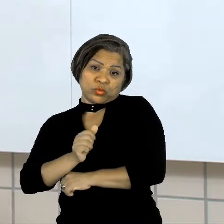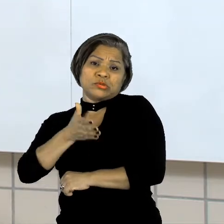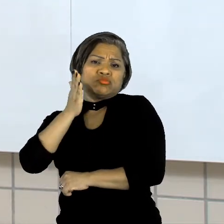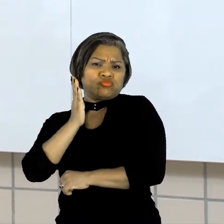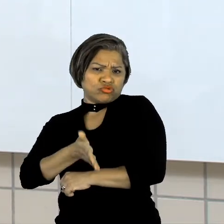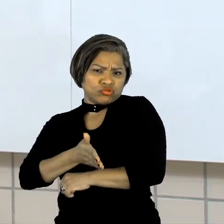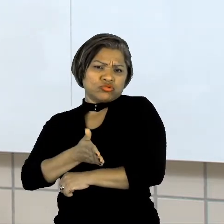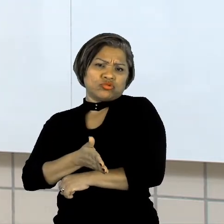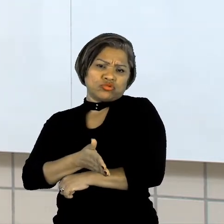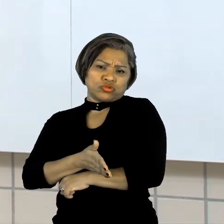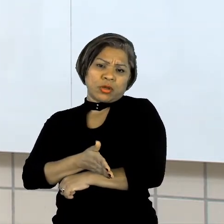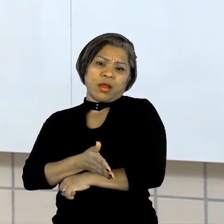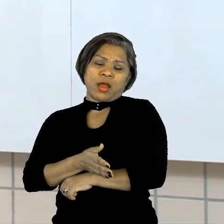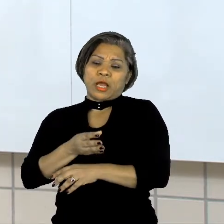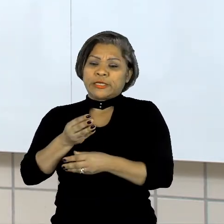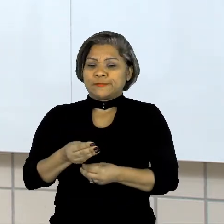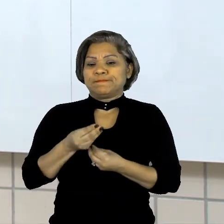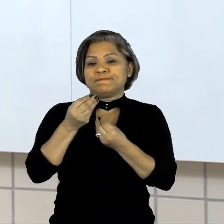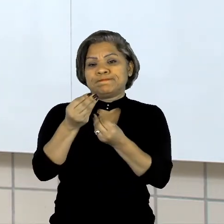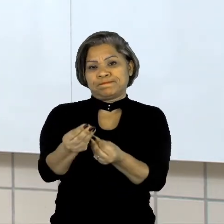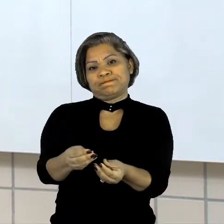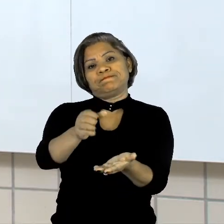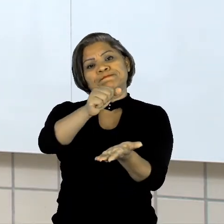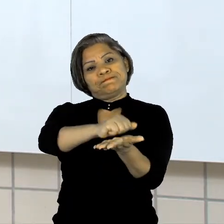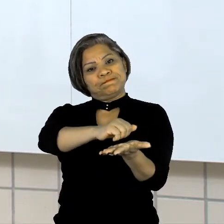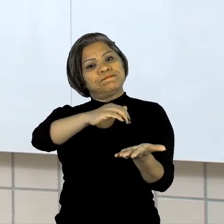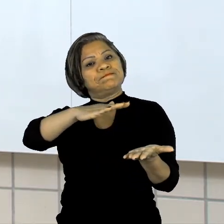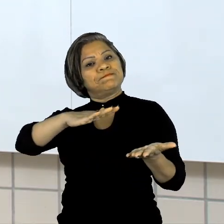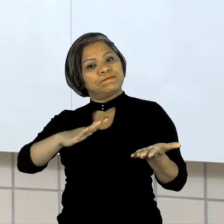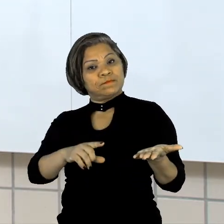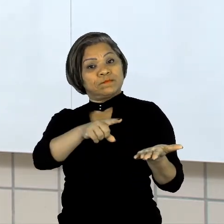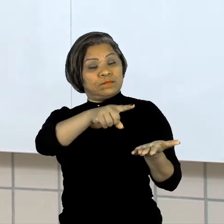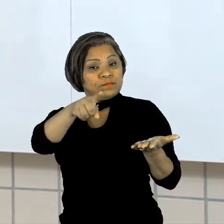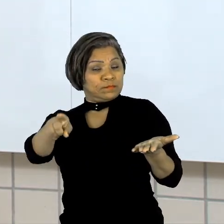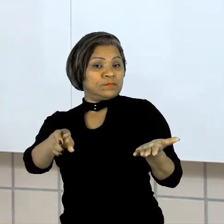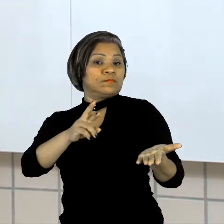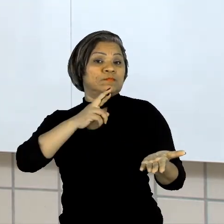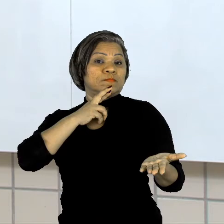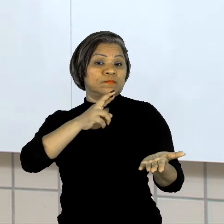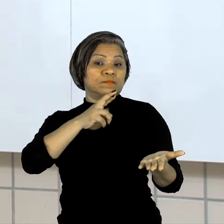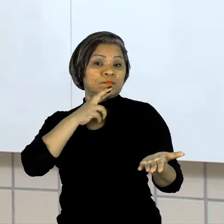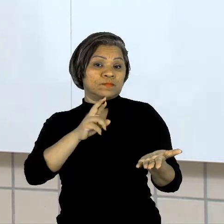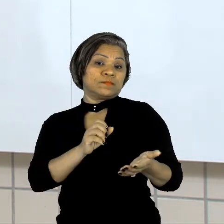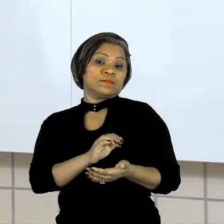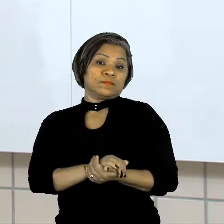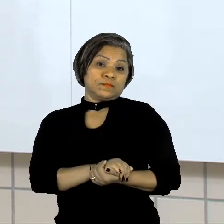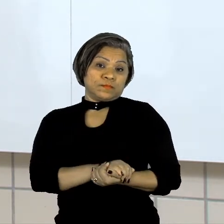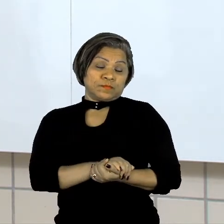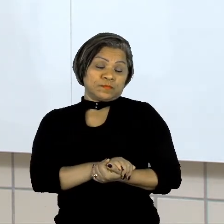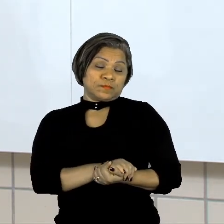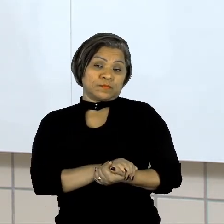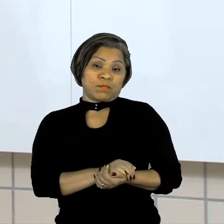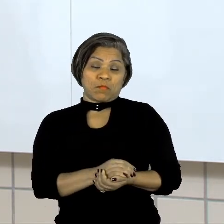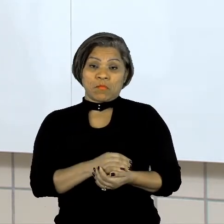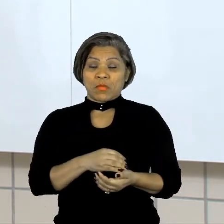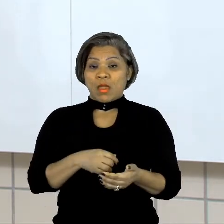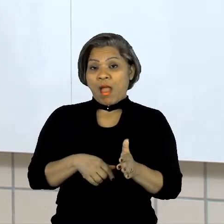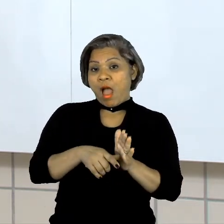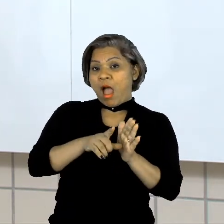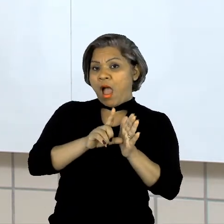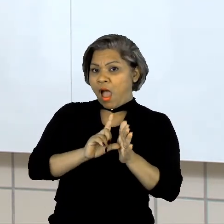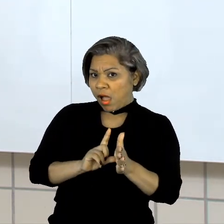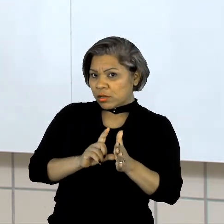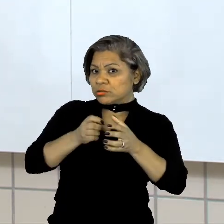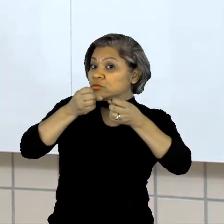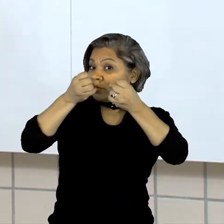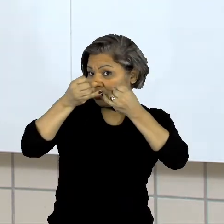iria ali pegar e entregar para vocês as atividades para vocês responderem, sem antes ele ou ela explicar.